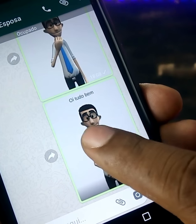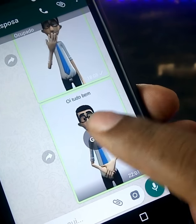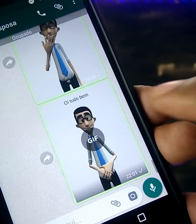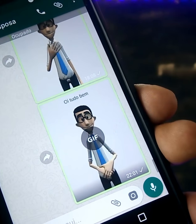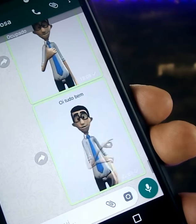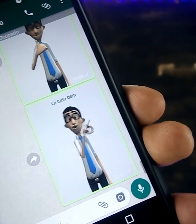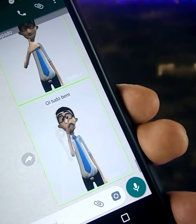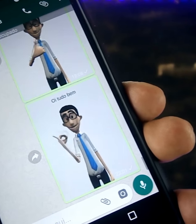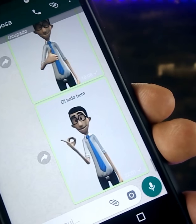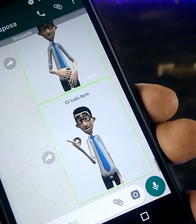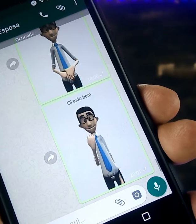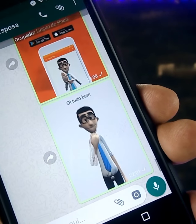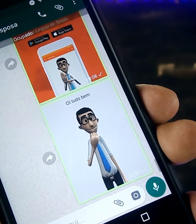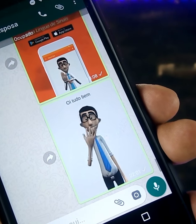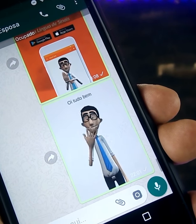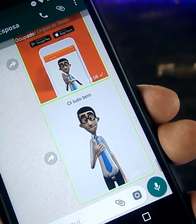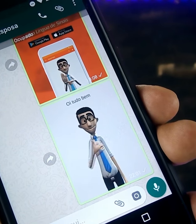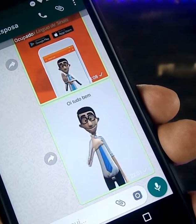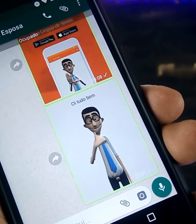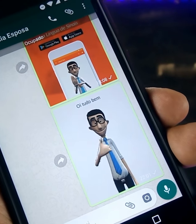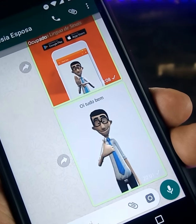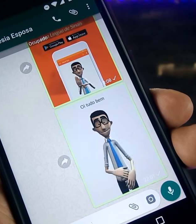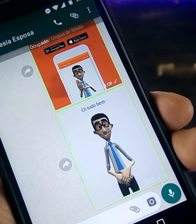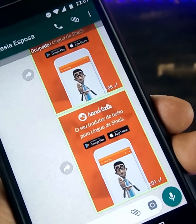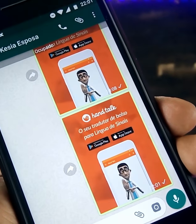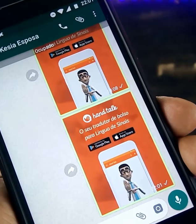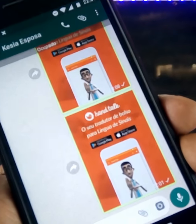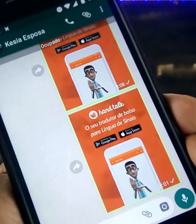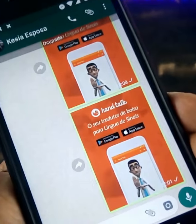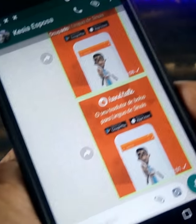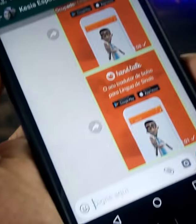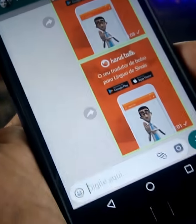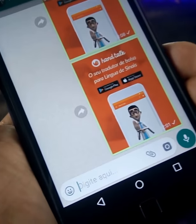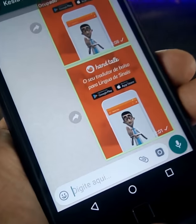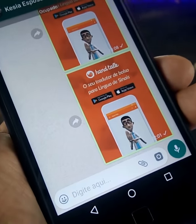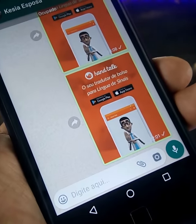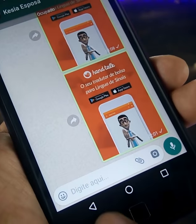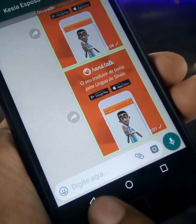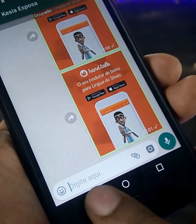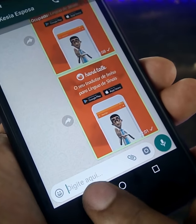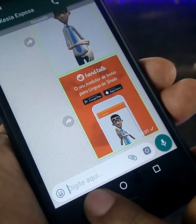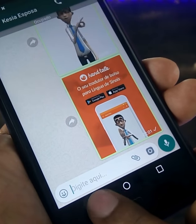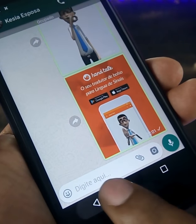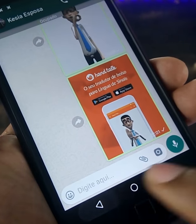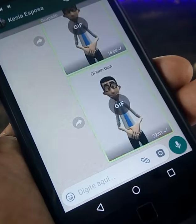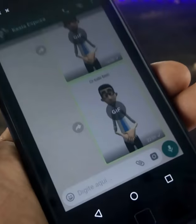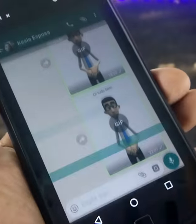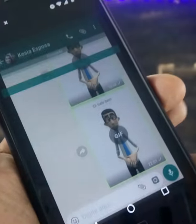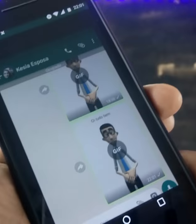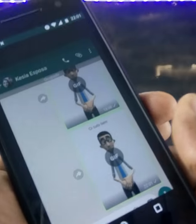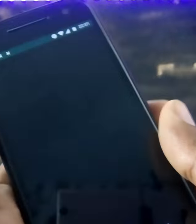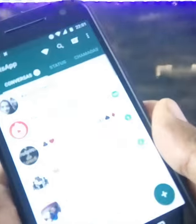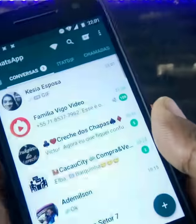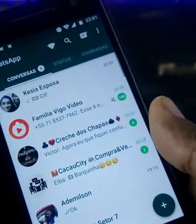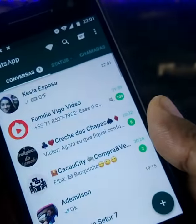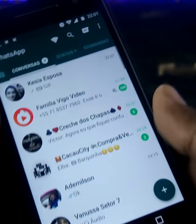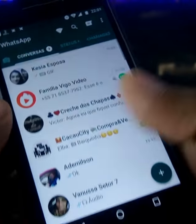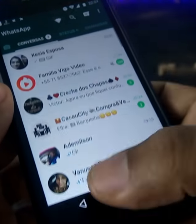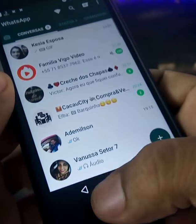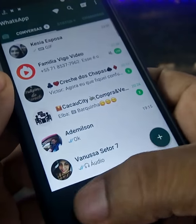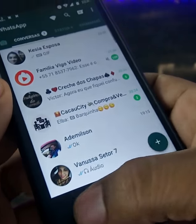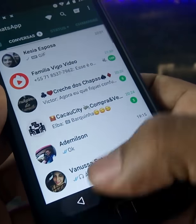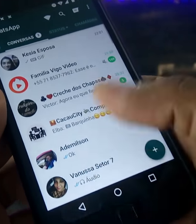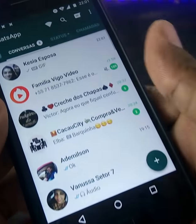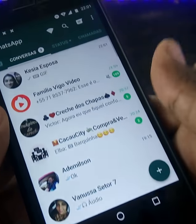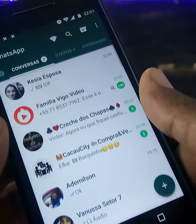Pronto aqui, ó. Enviou. Falar oi. Tudo bem? Viu? Muito bacana esse aplicativo, pessoal. Gostei demais dele.